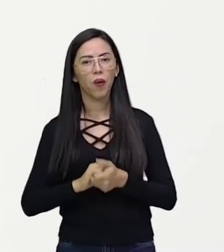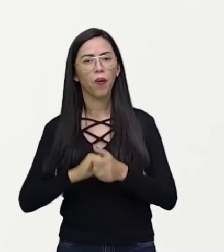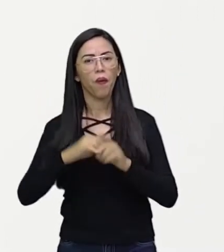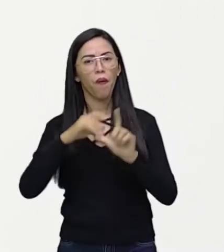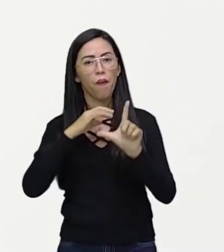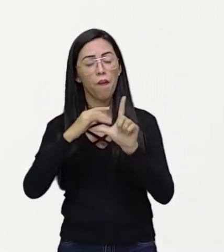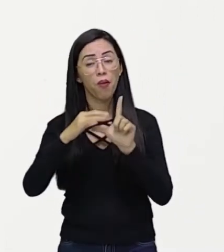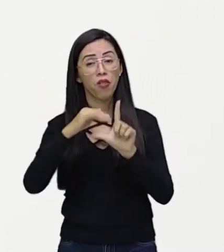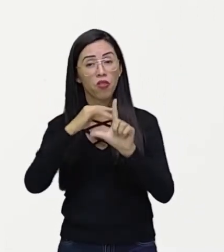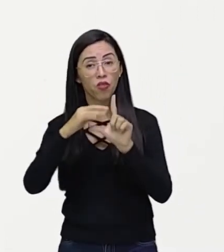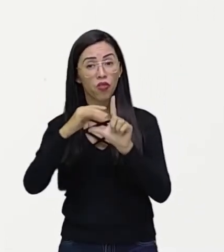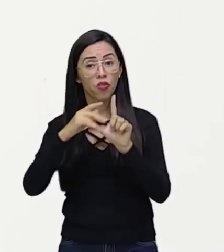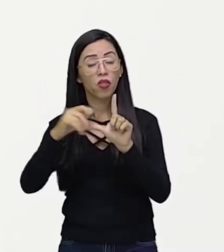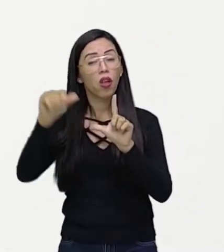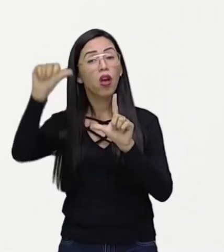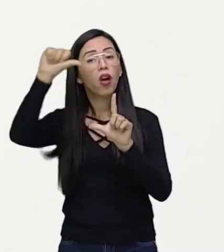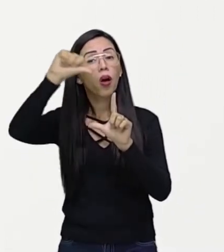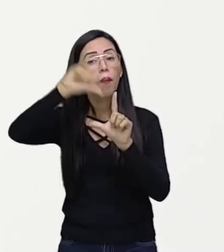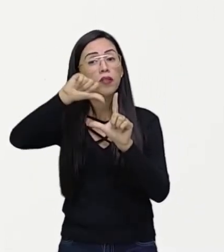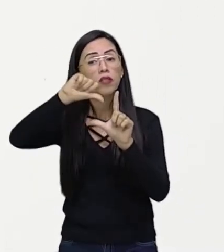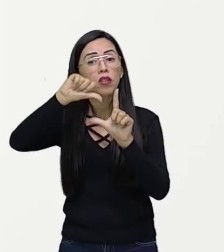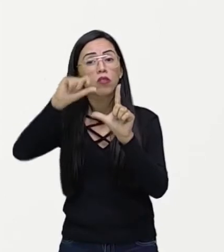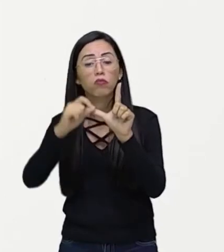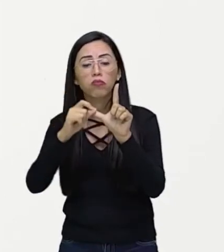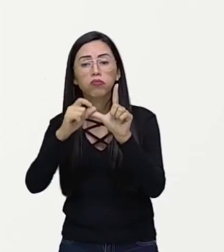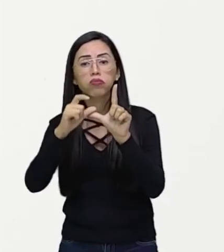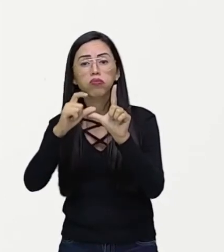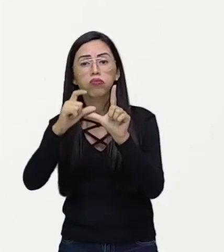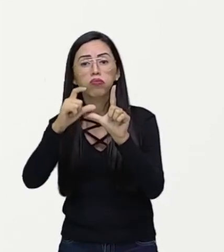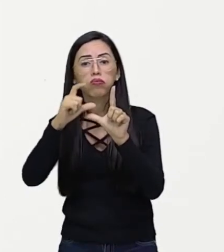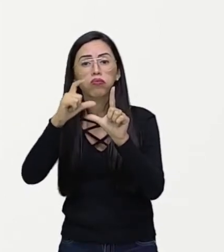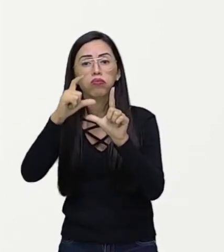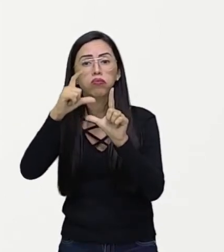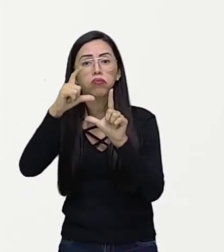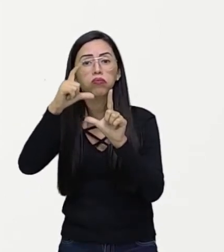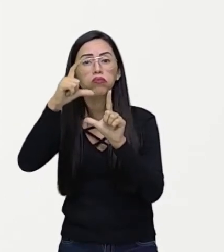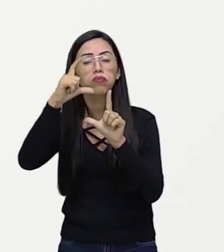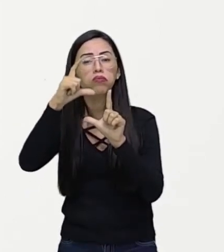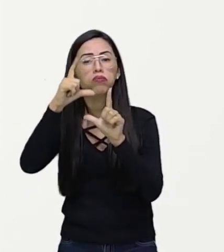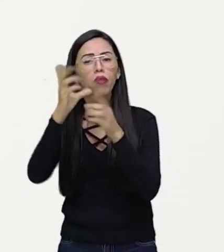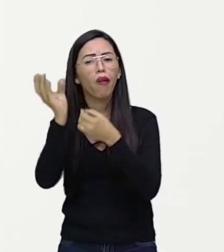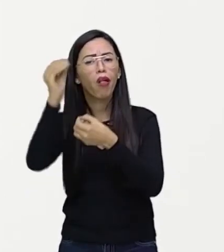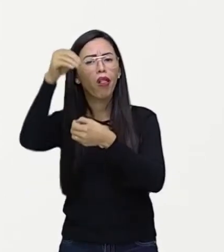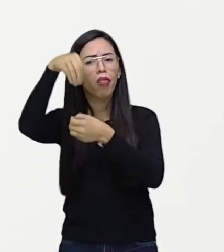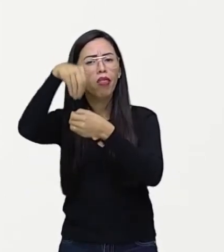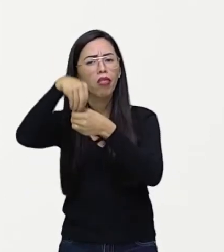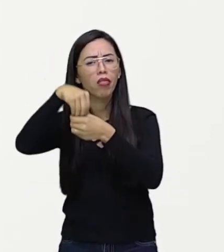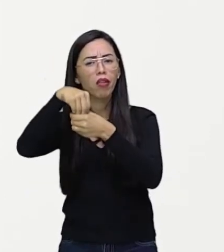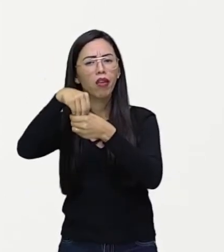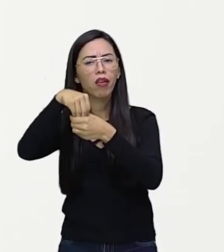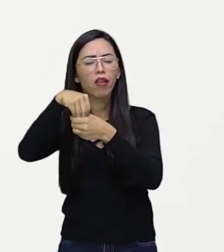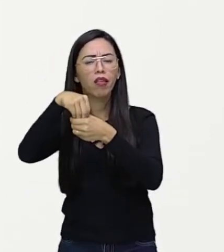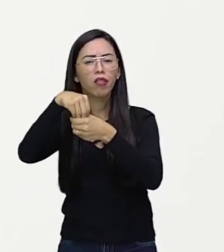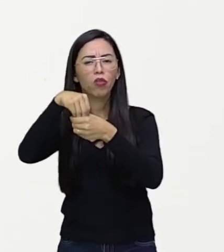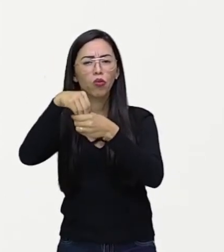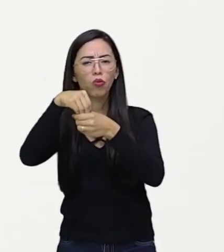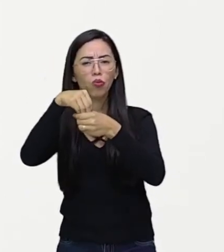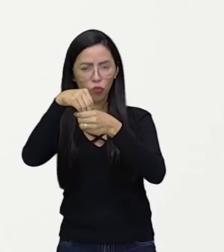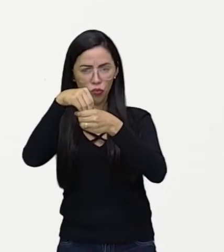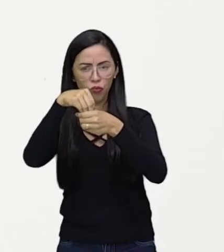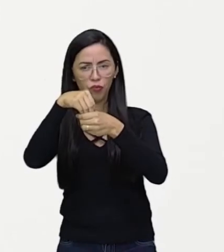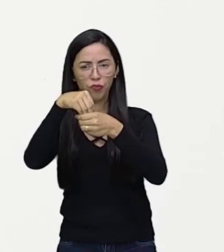capacidade, crianças, é medir líquido. É o que dá dentro da